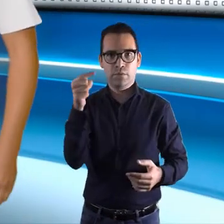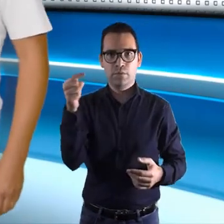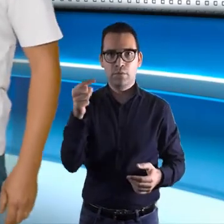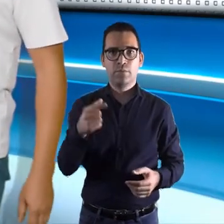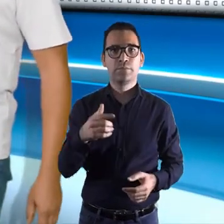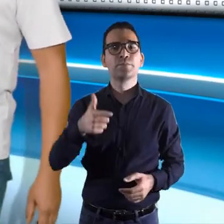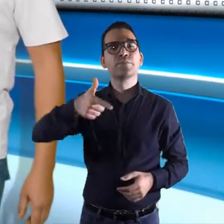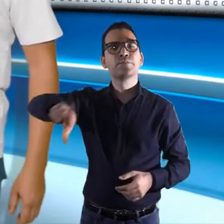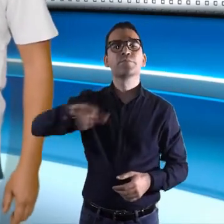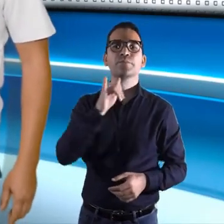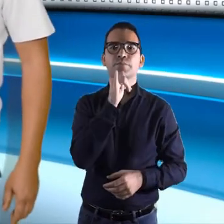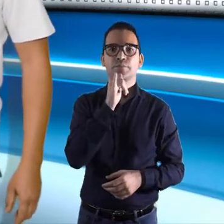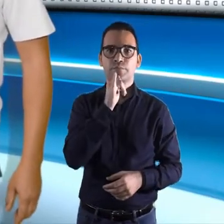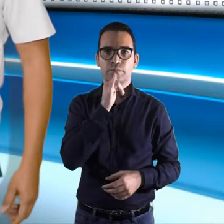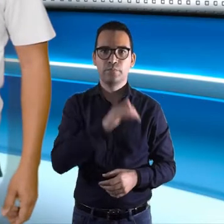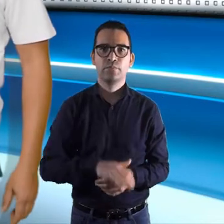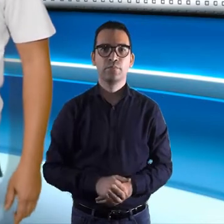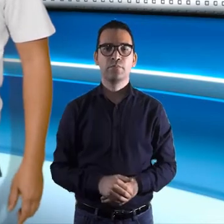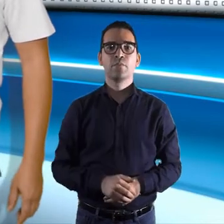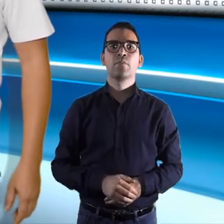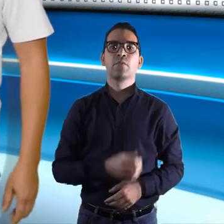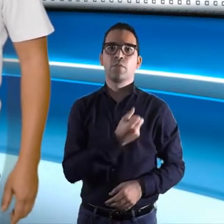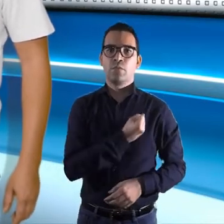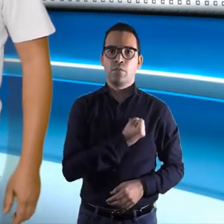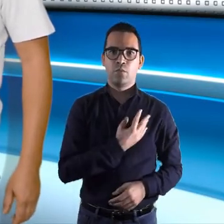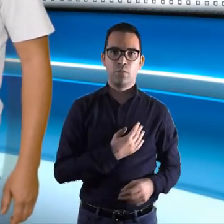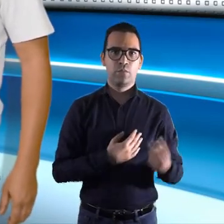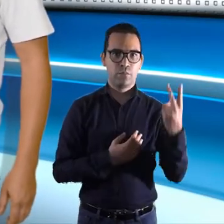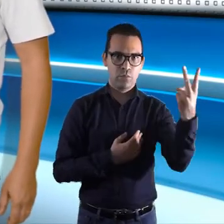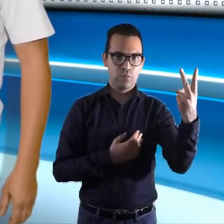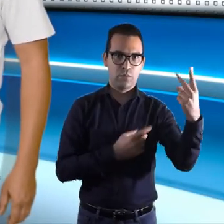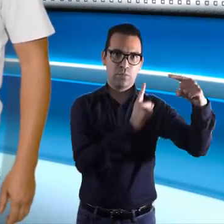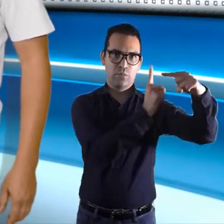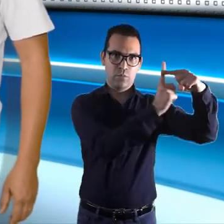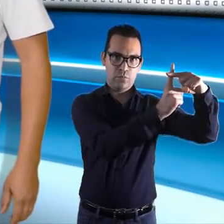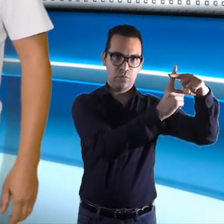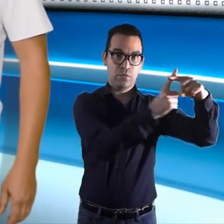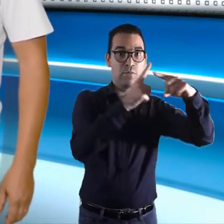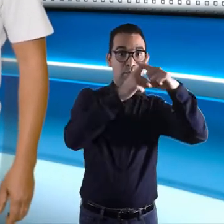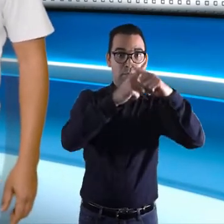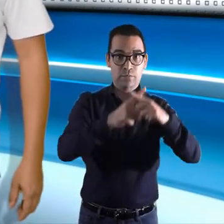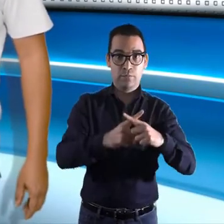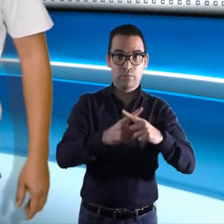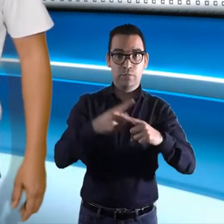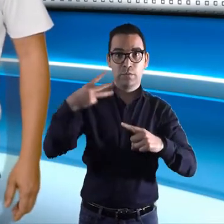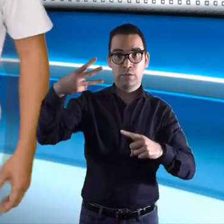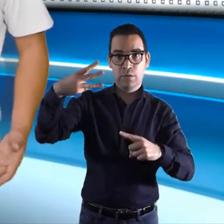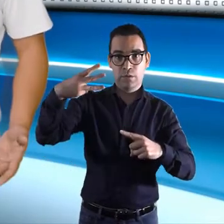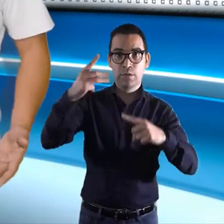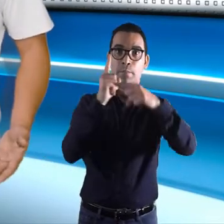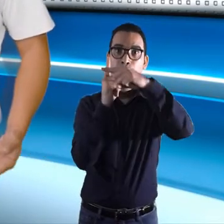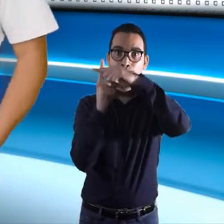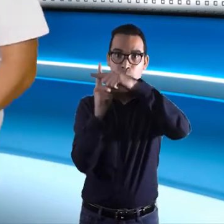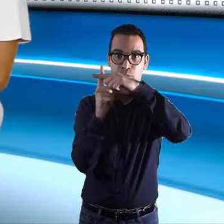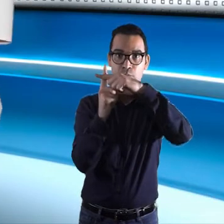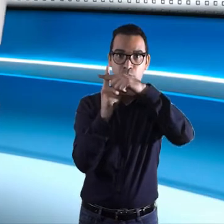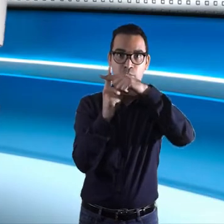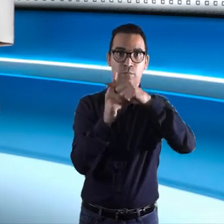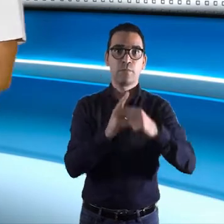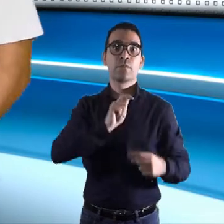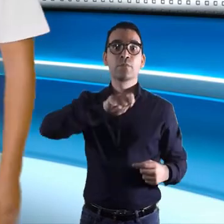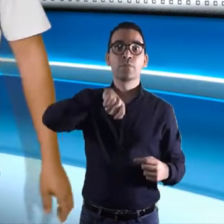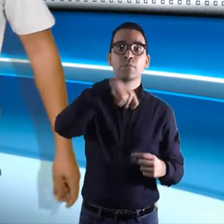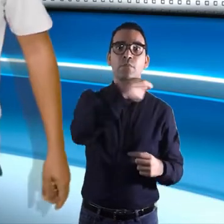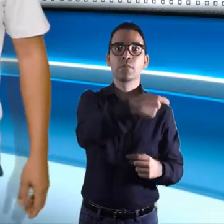Olha só, eu tenho 2 positivo vezes 3 positivo. A pergunta: